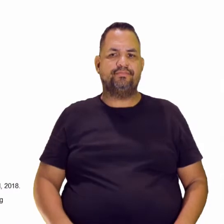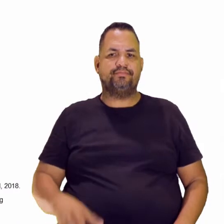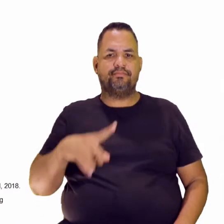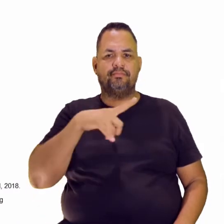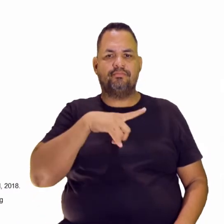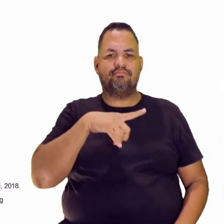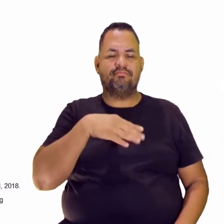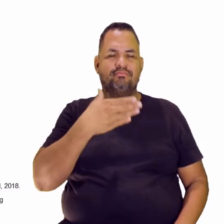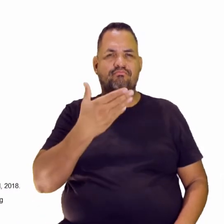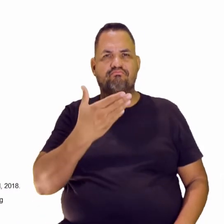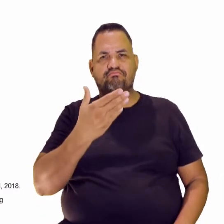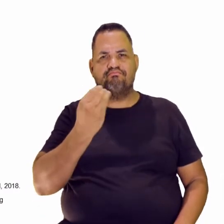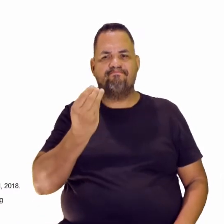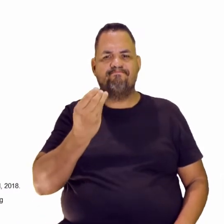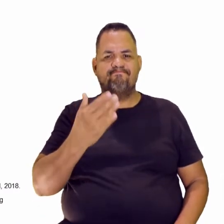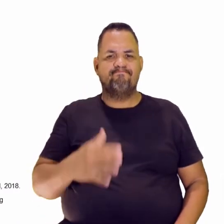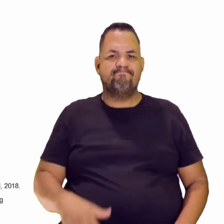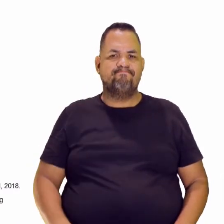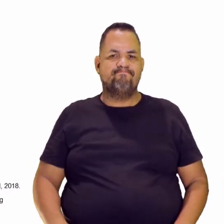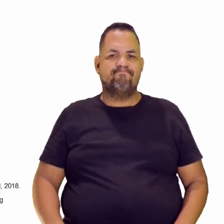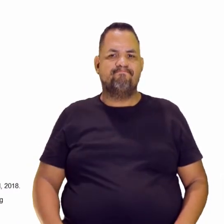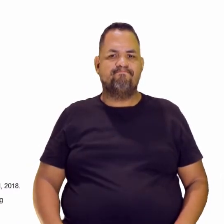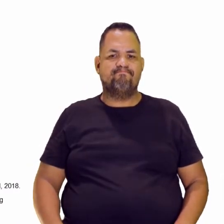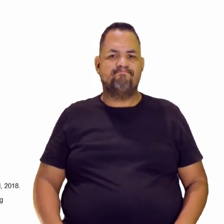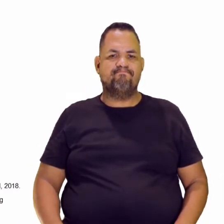uma dó, ele se